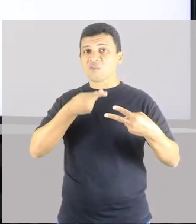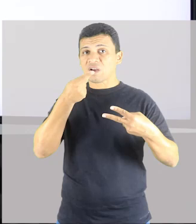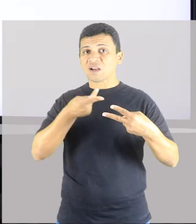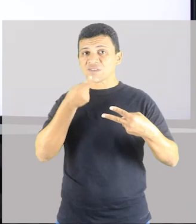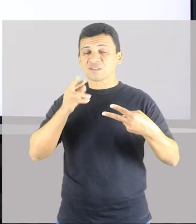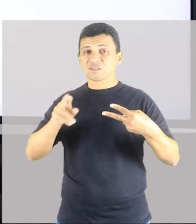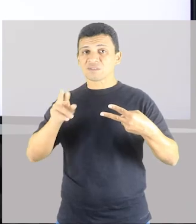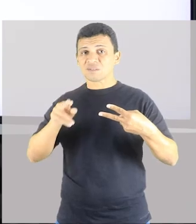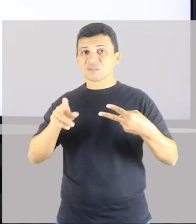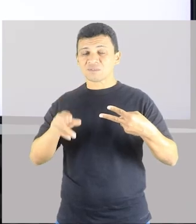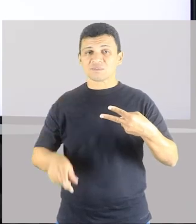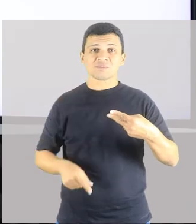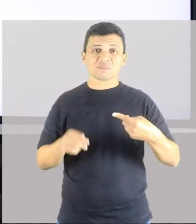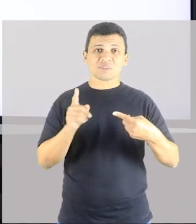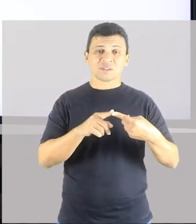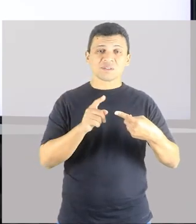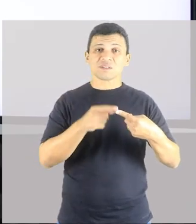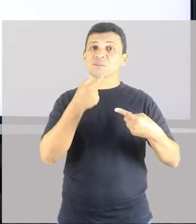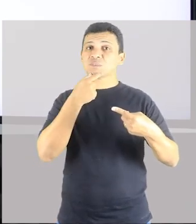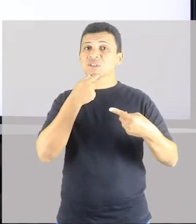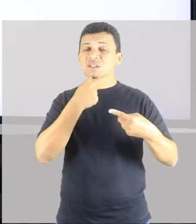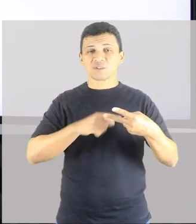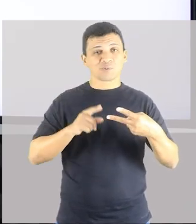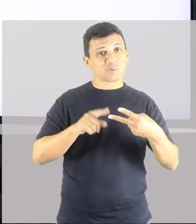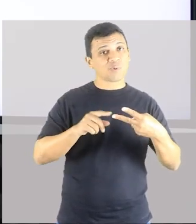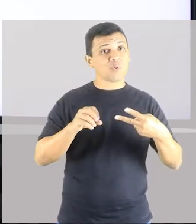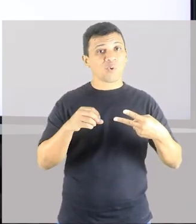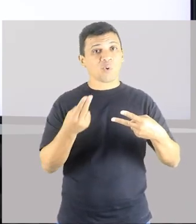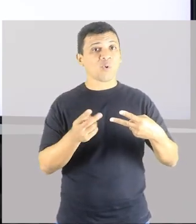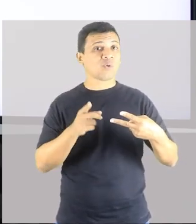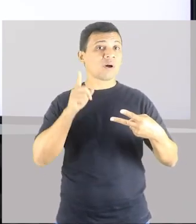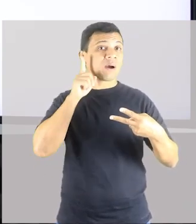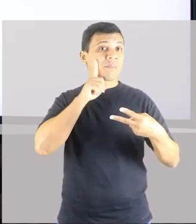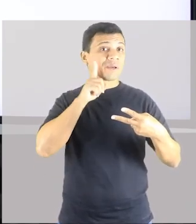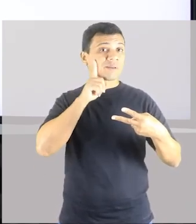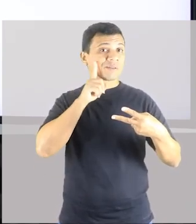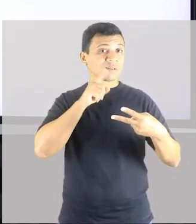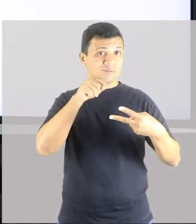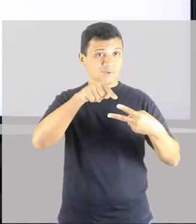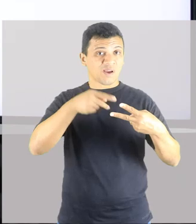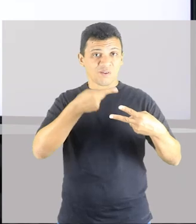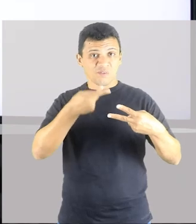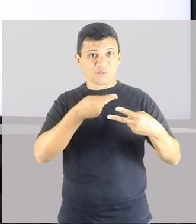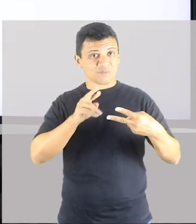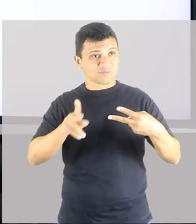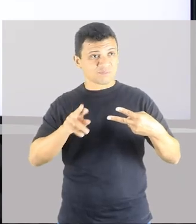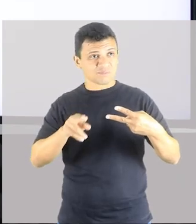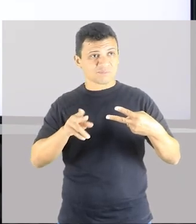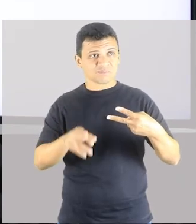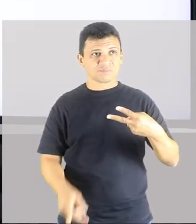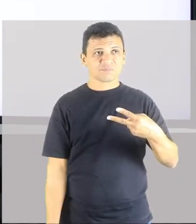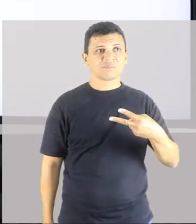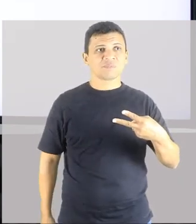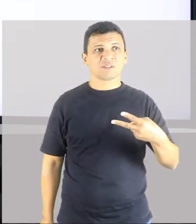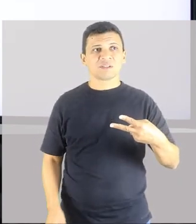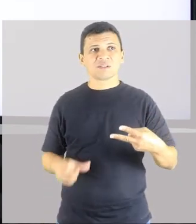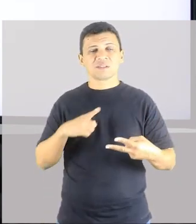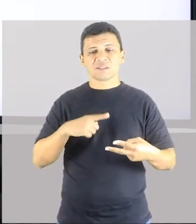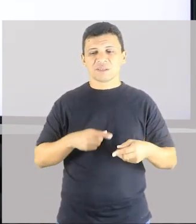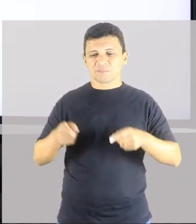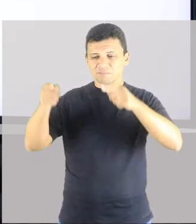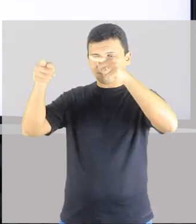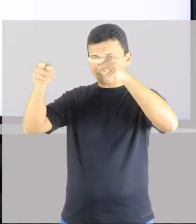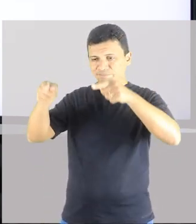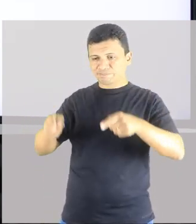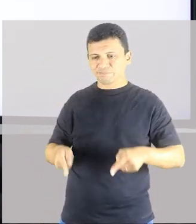como a pronúncia do inglês britânico ou a pronúncia do inglês americano. Isso aqui que está entre barras